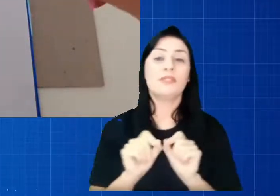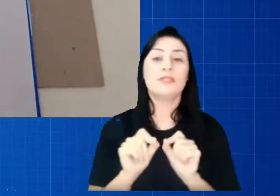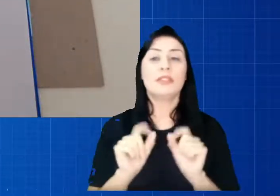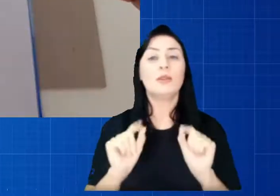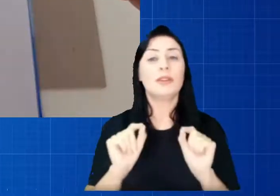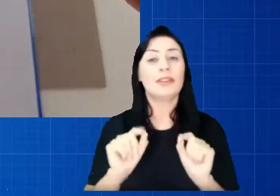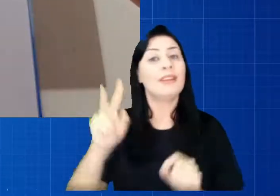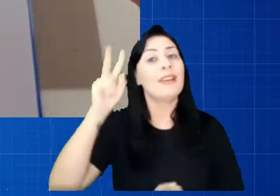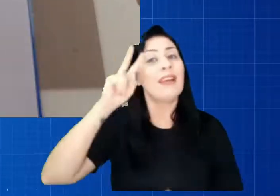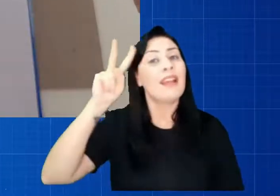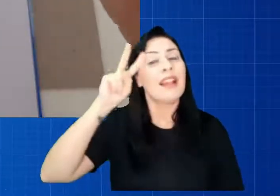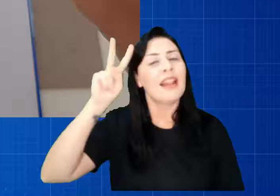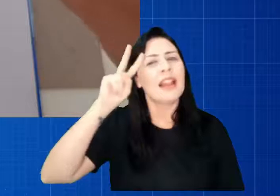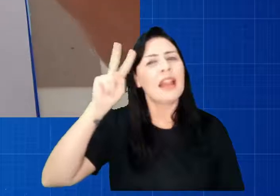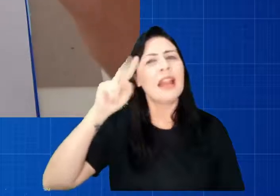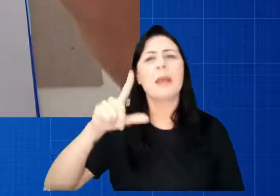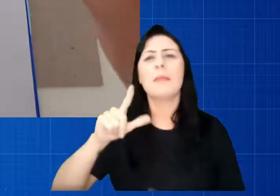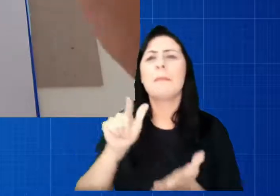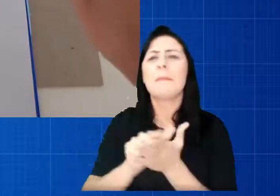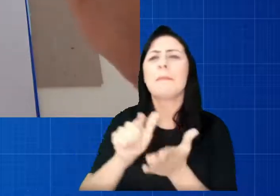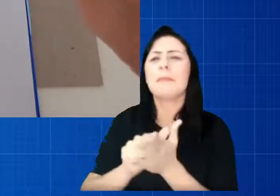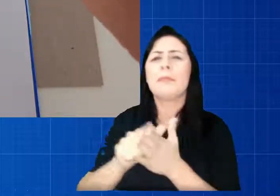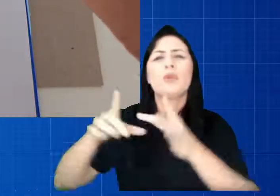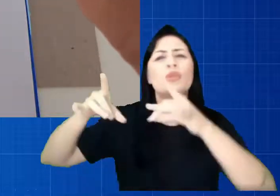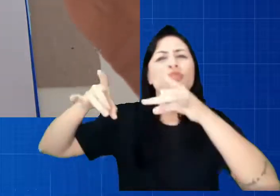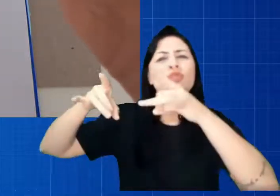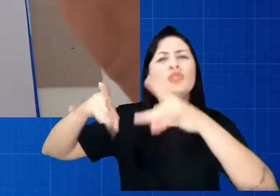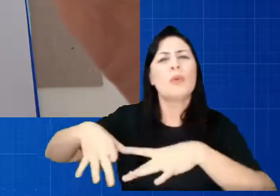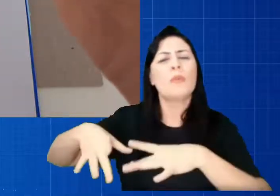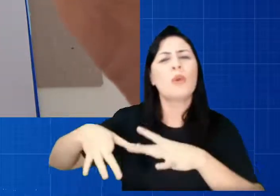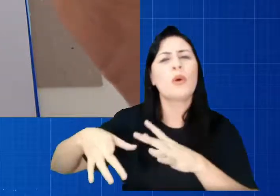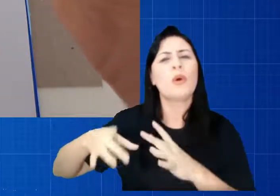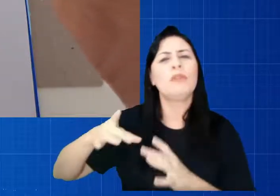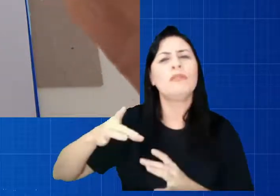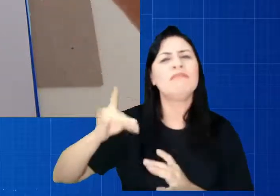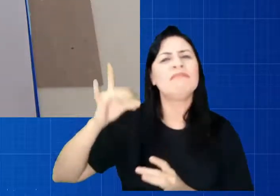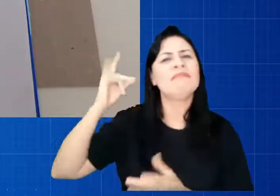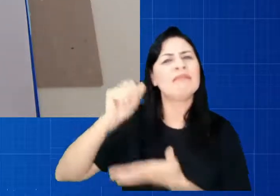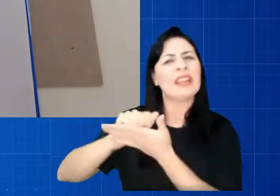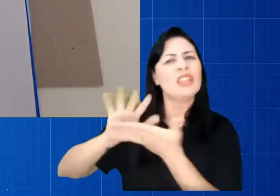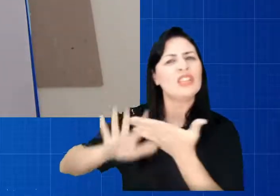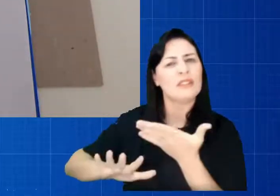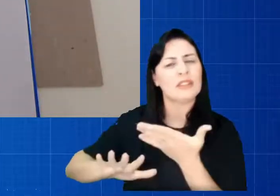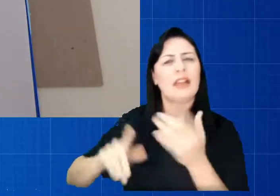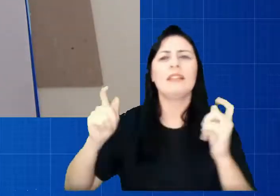papel que eu falei para você que sobrou de outro trabalho? Dobra ela,